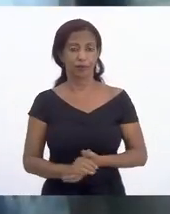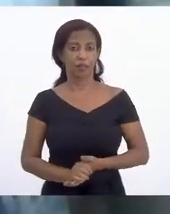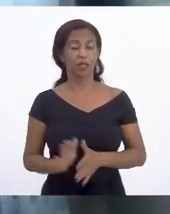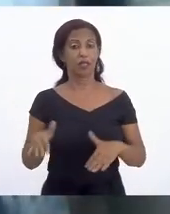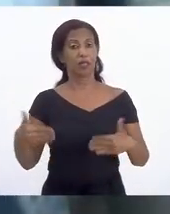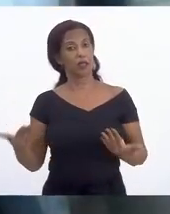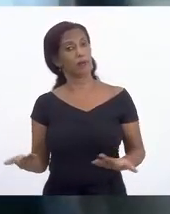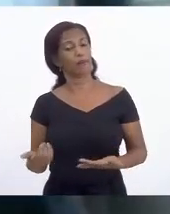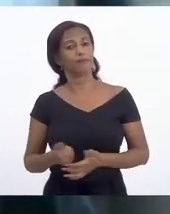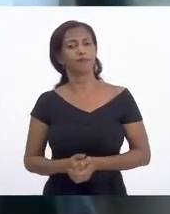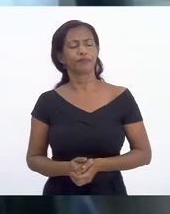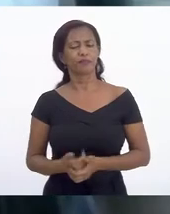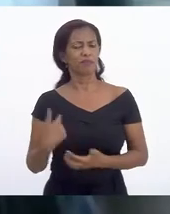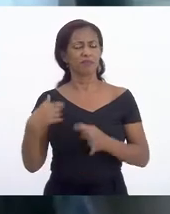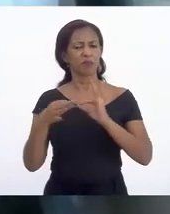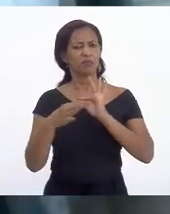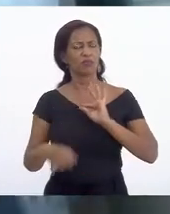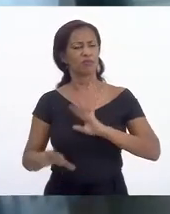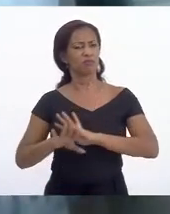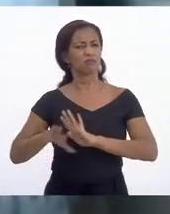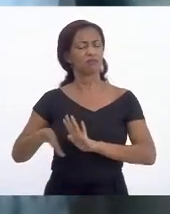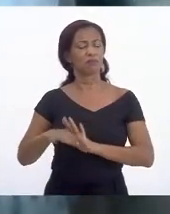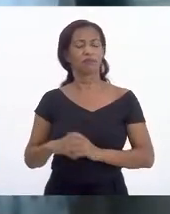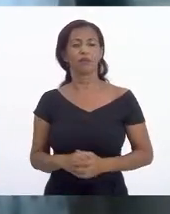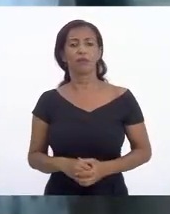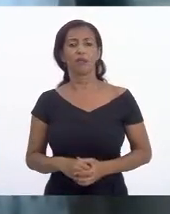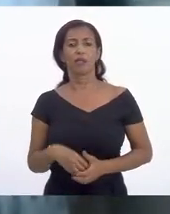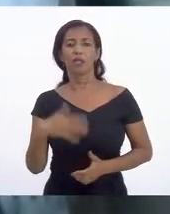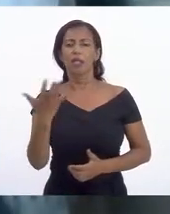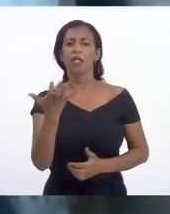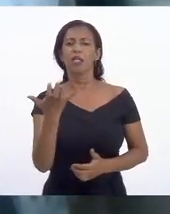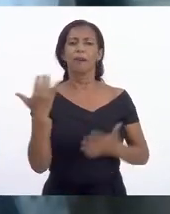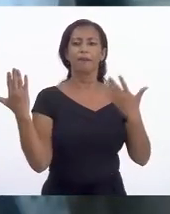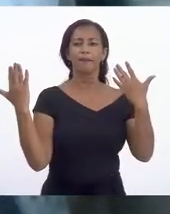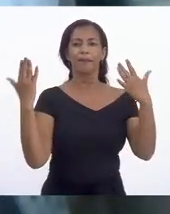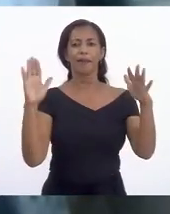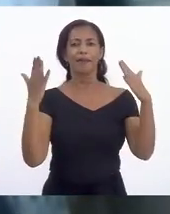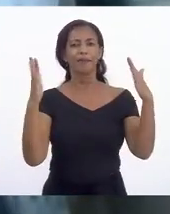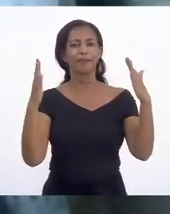Então, para não me estender mais, queria parabenizar